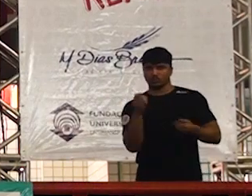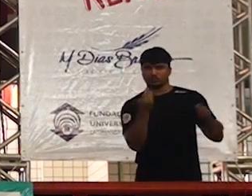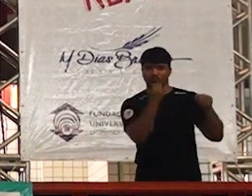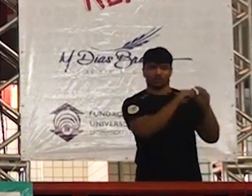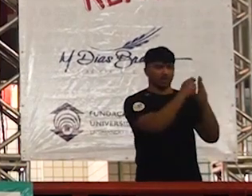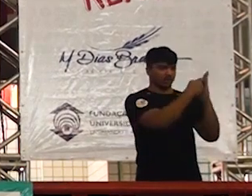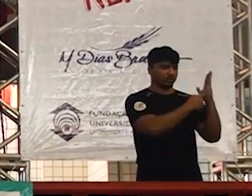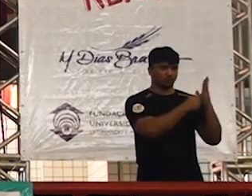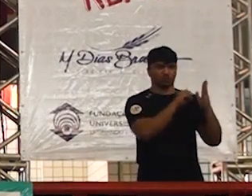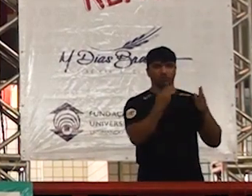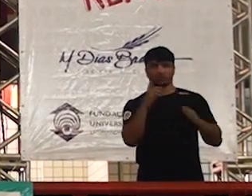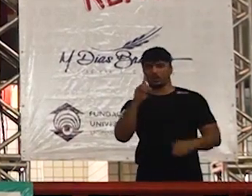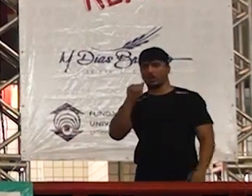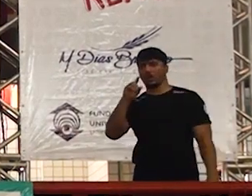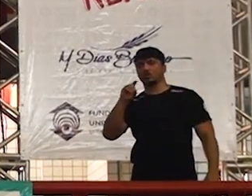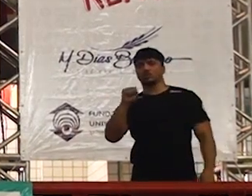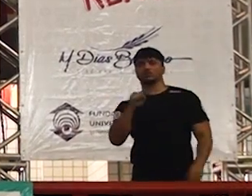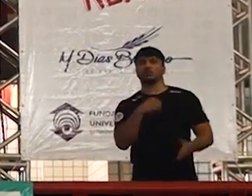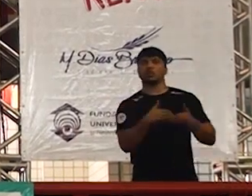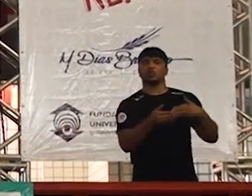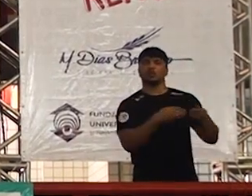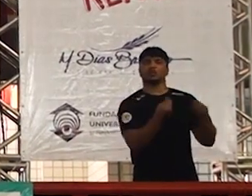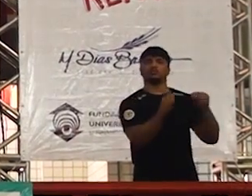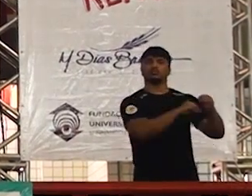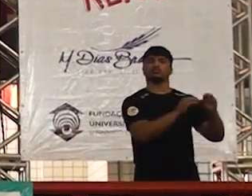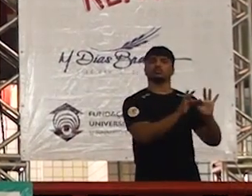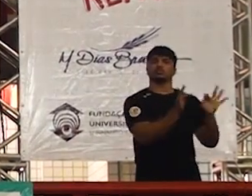ou só os dados já podem ser considerados repertório?